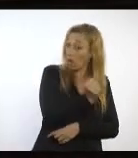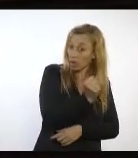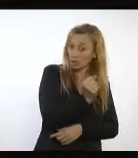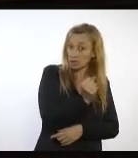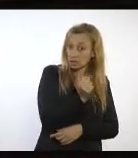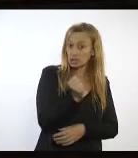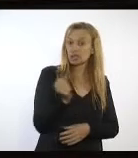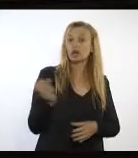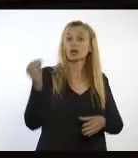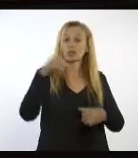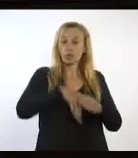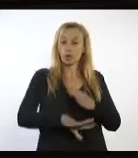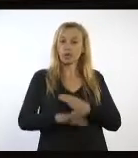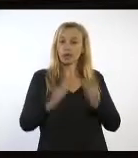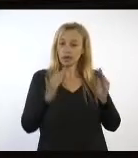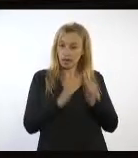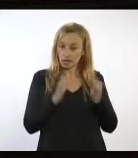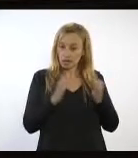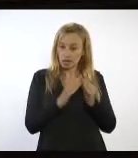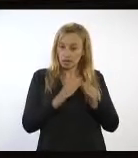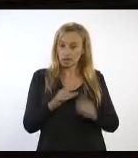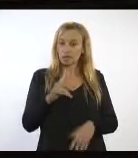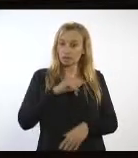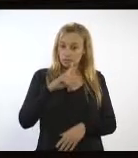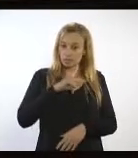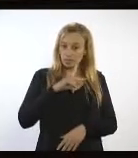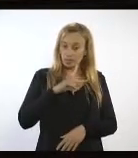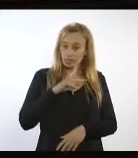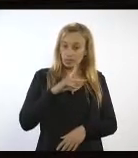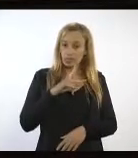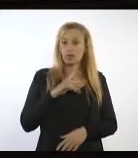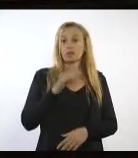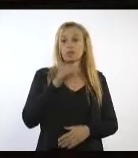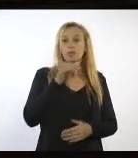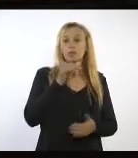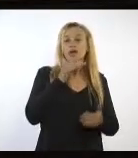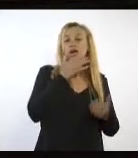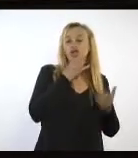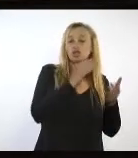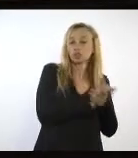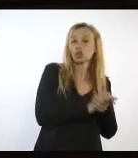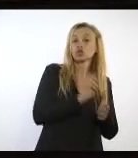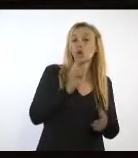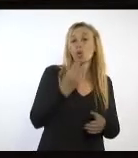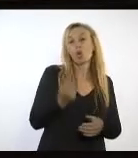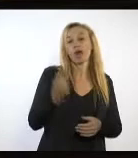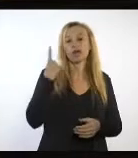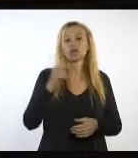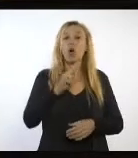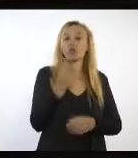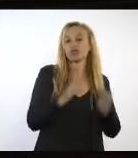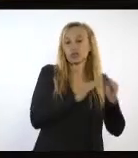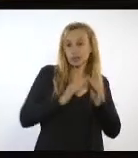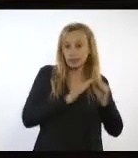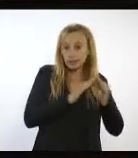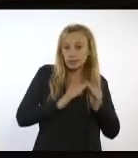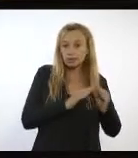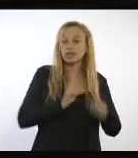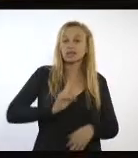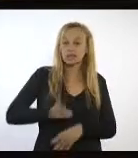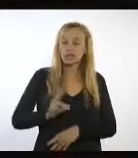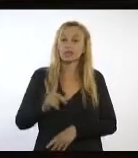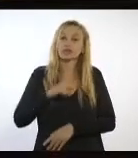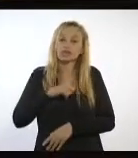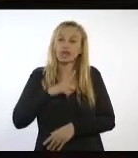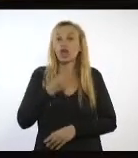sua própria casa, por companheiros ou ex-companheiros, ou mesmo vizinhos. Ou seja, sempre tem essa